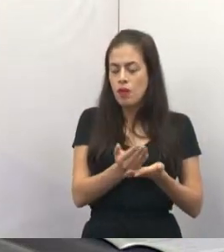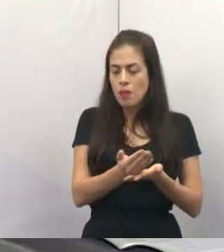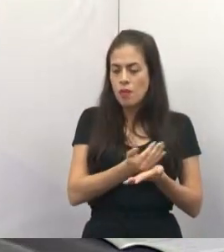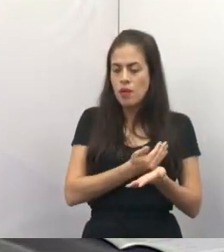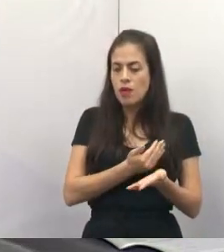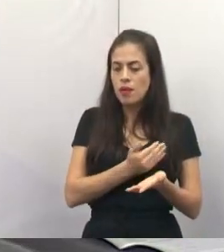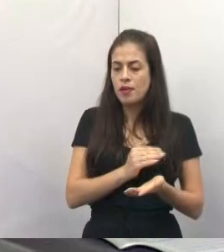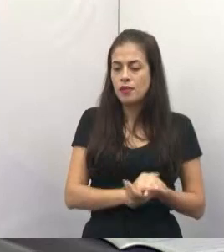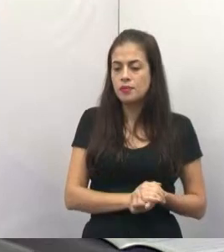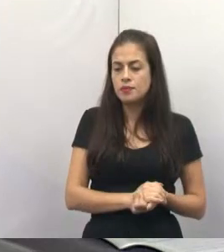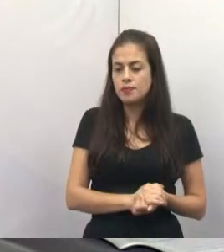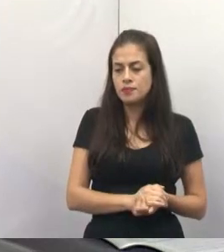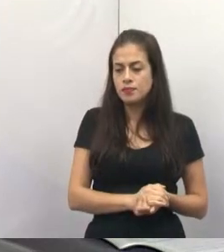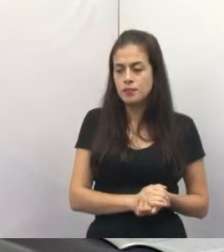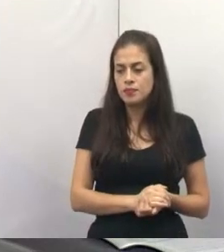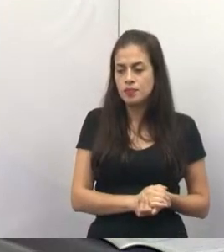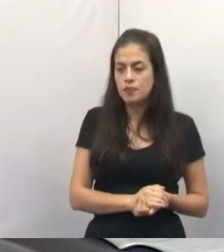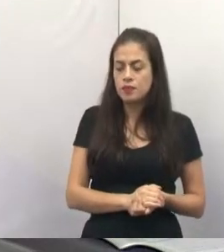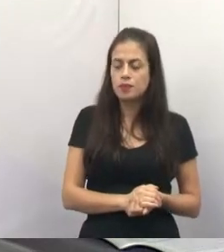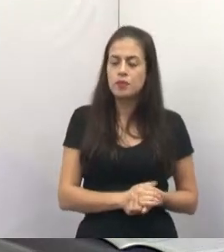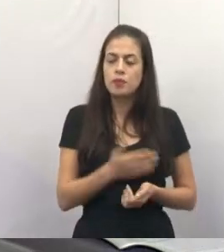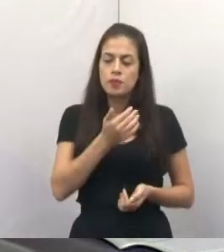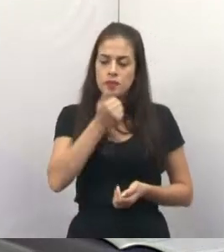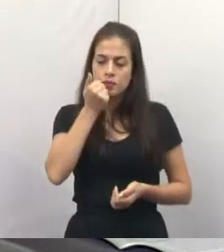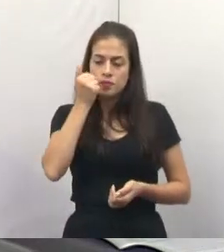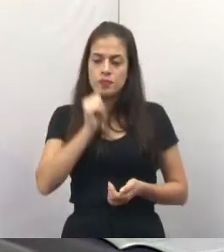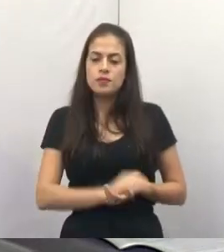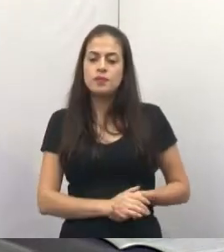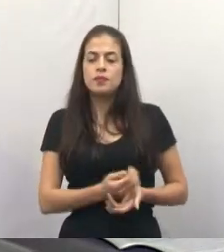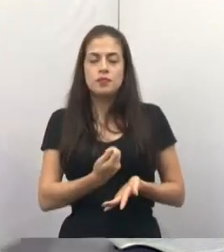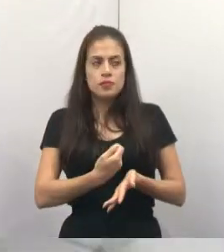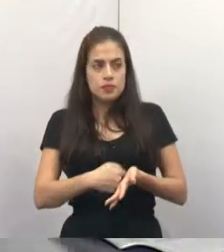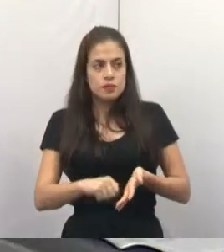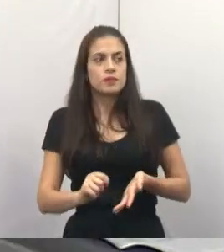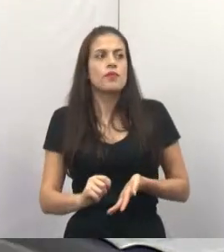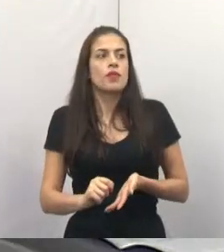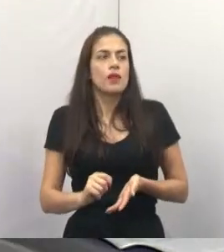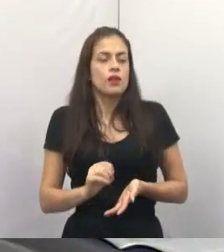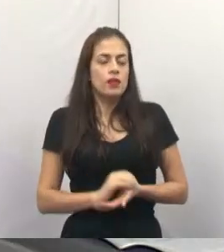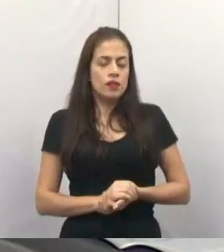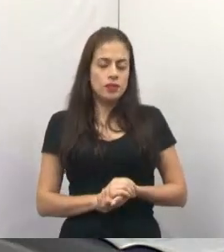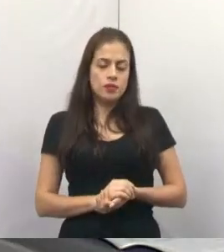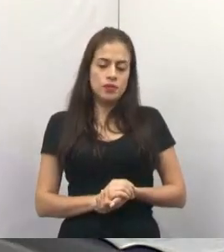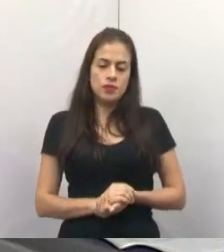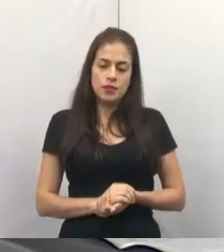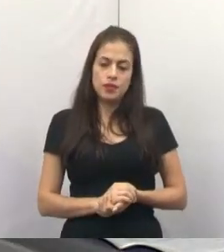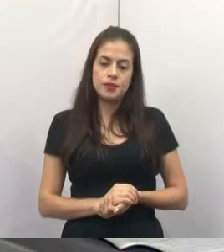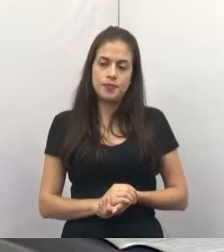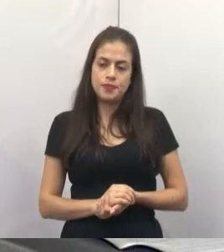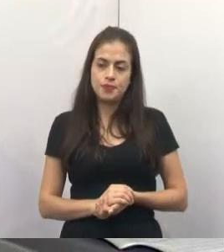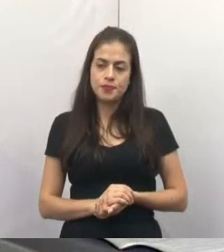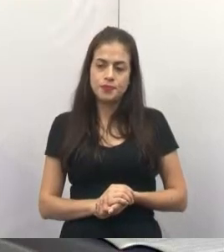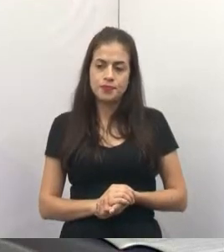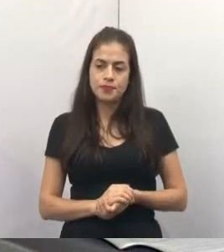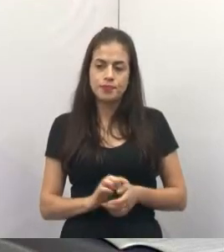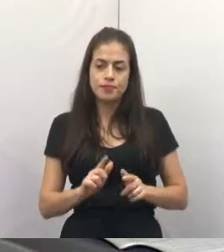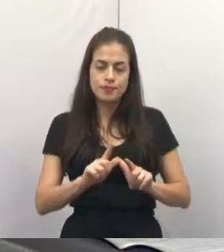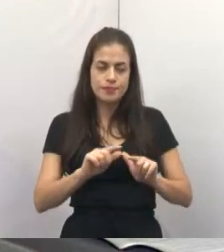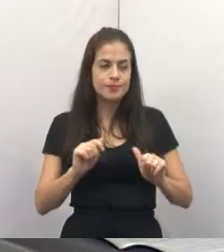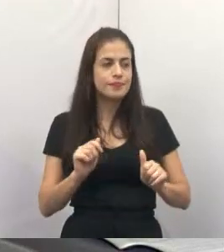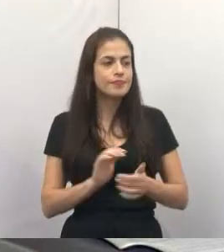tributários referente à contribuição de melhoria, autoriza o protesto extrajudicial, dispõe sobre a revogação